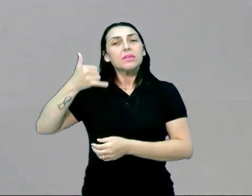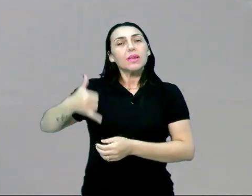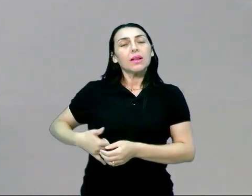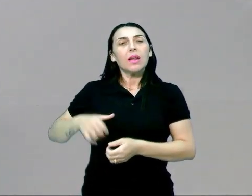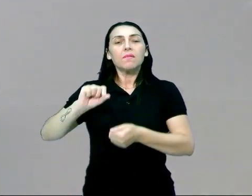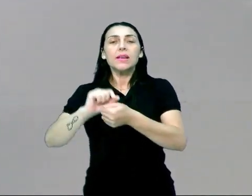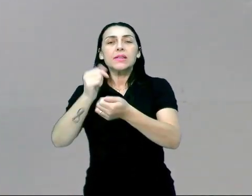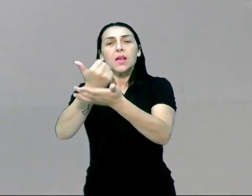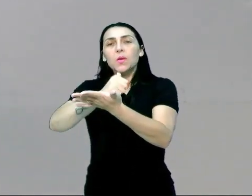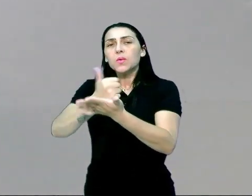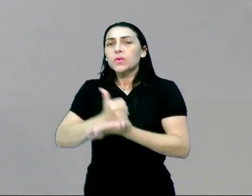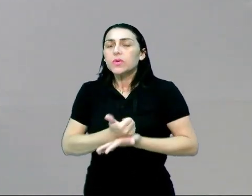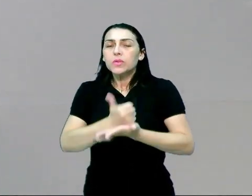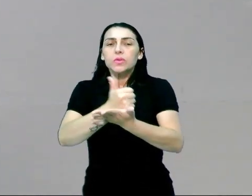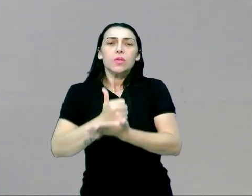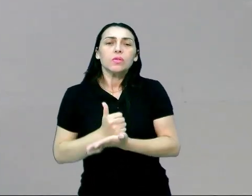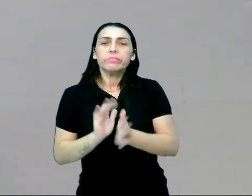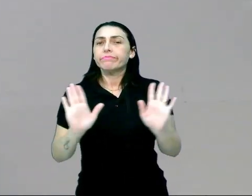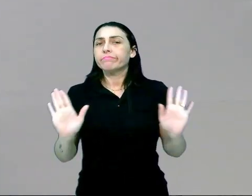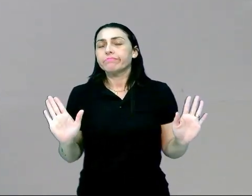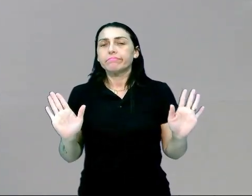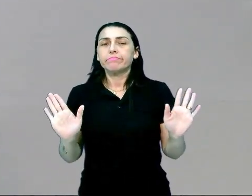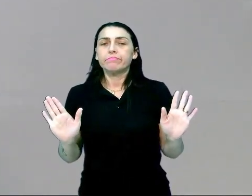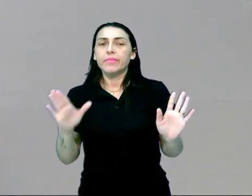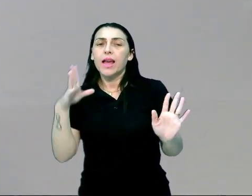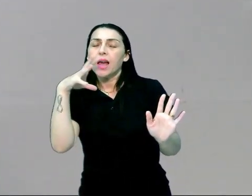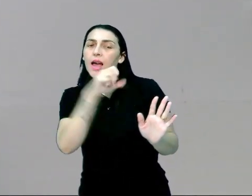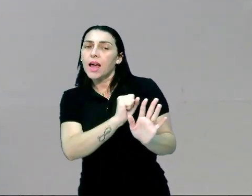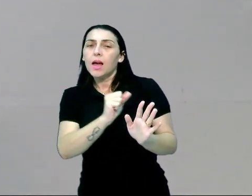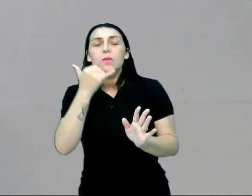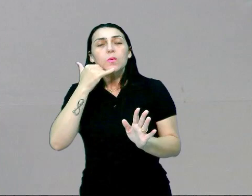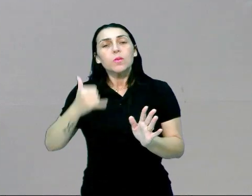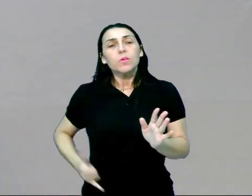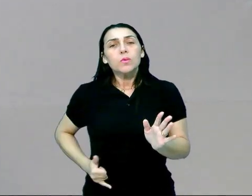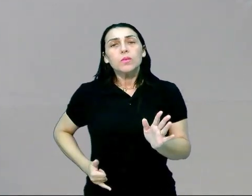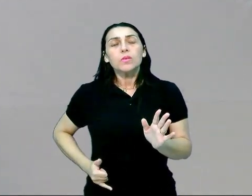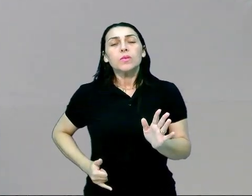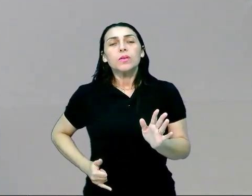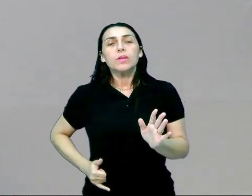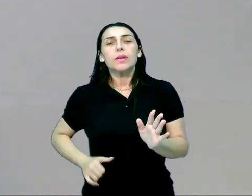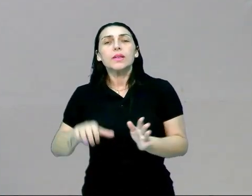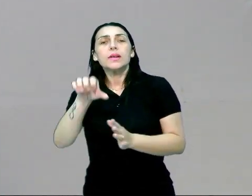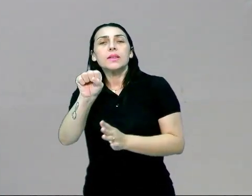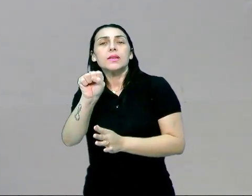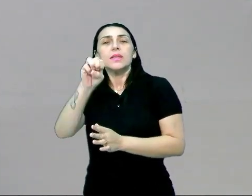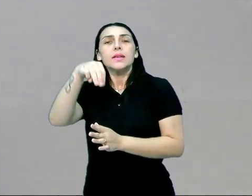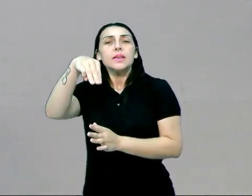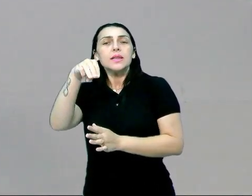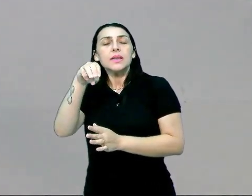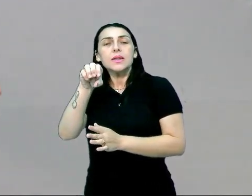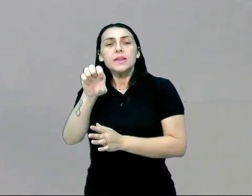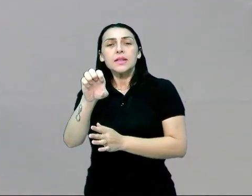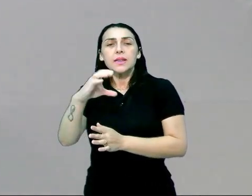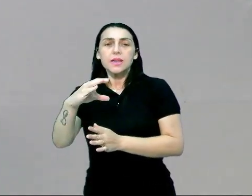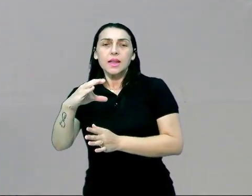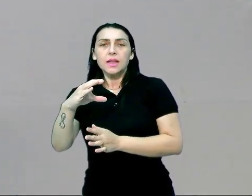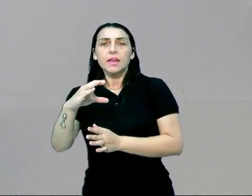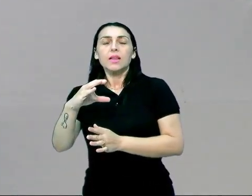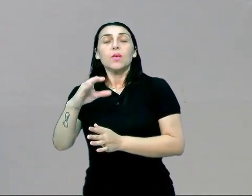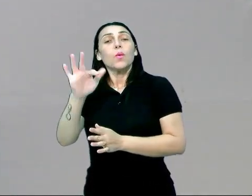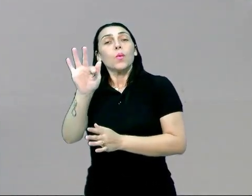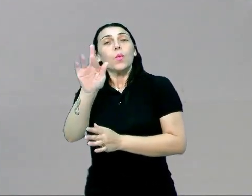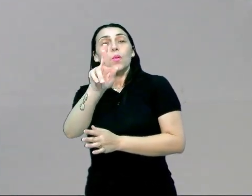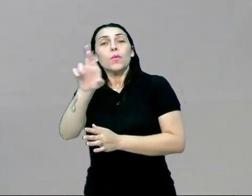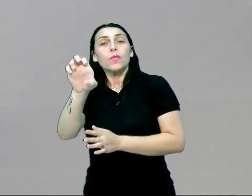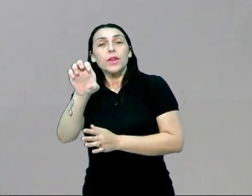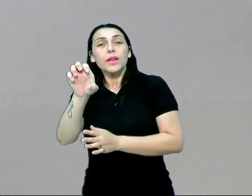fazer um jogo que... Deixa eu ver, rápido, joguinho de celular. Vamos jogar Snack, sei lá, ou até mesmo o bendito do Free Fire.